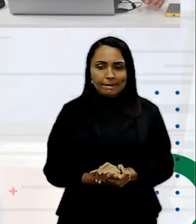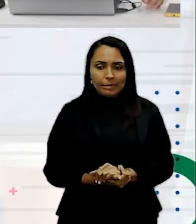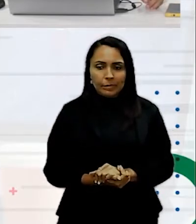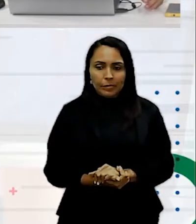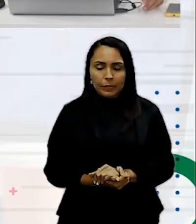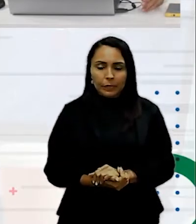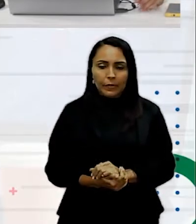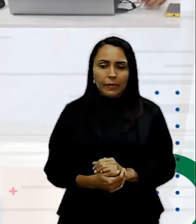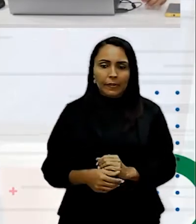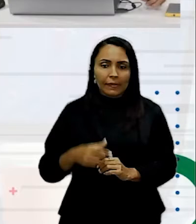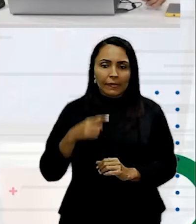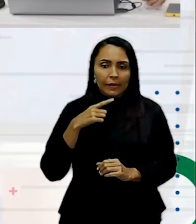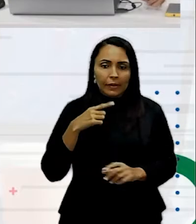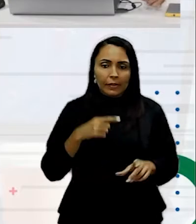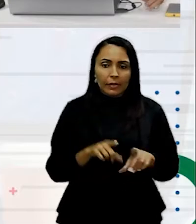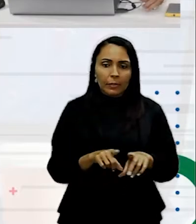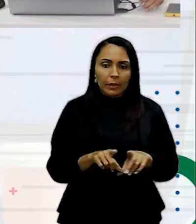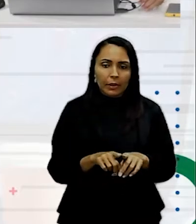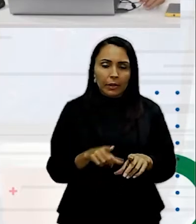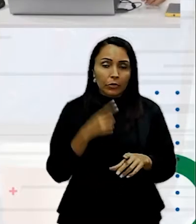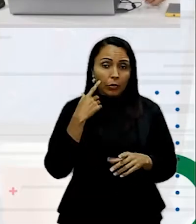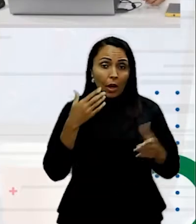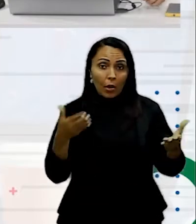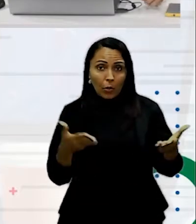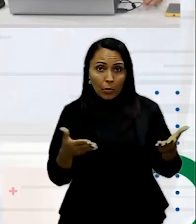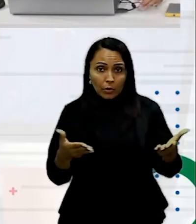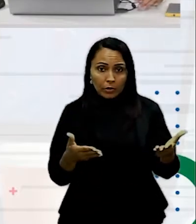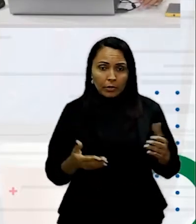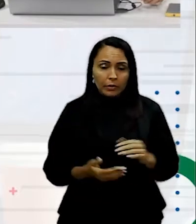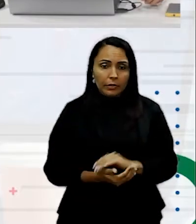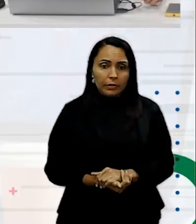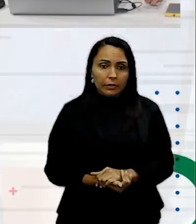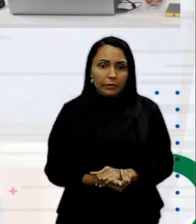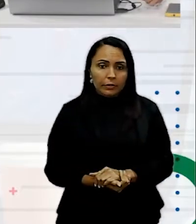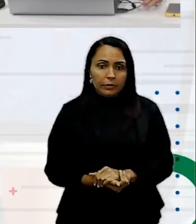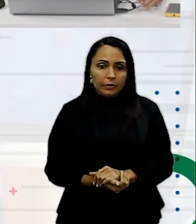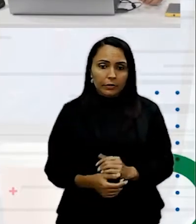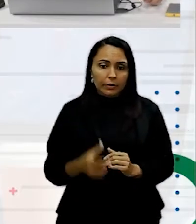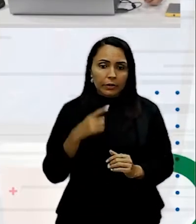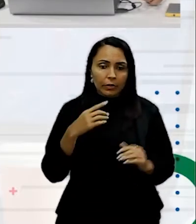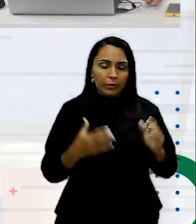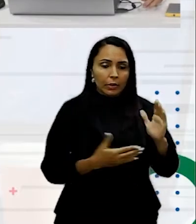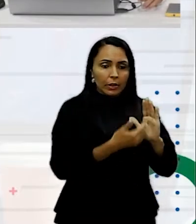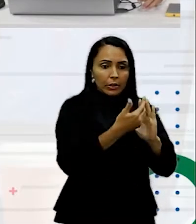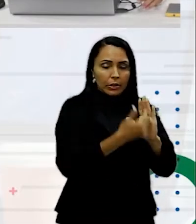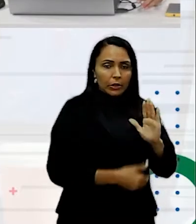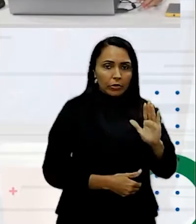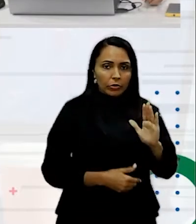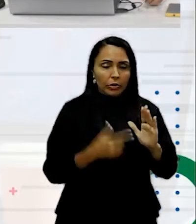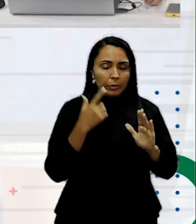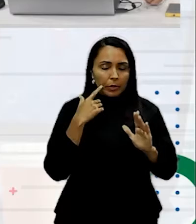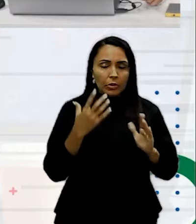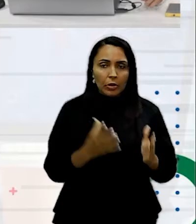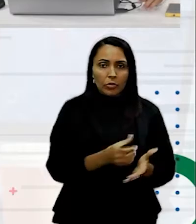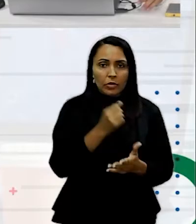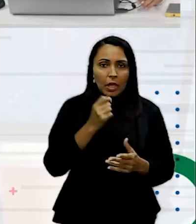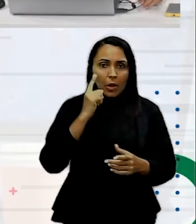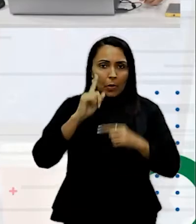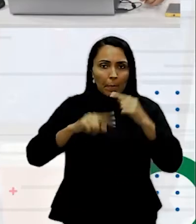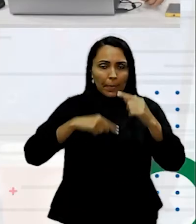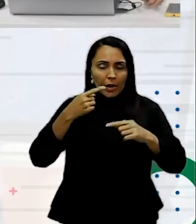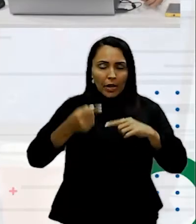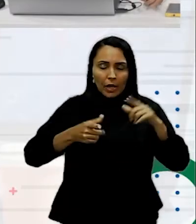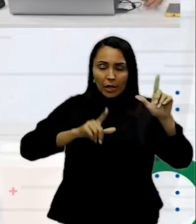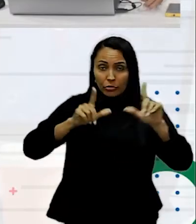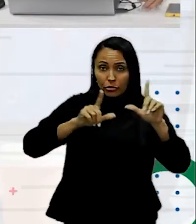minha home, que é onde eu estou atualmente. Eu tenho a minha lista, as coisas que eu salvo para ver depois, e os meus